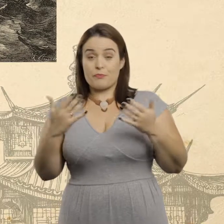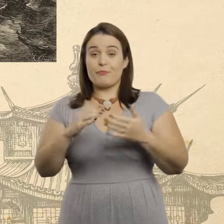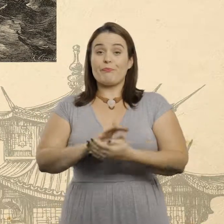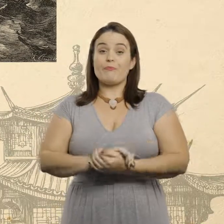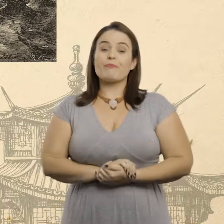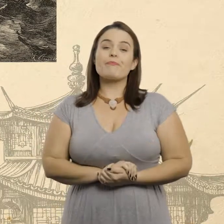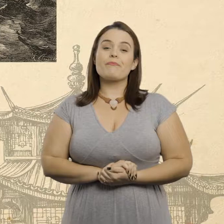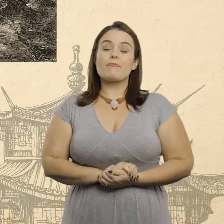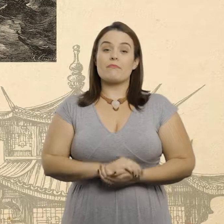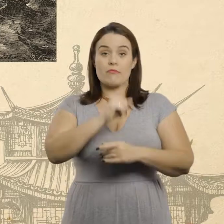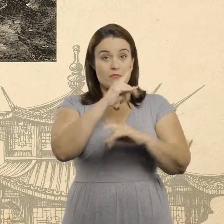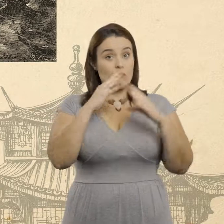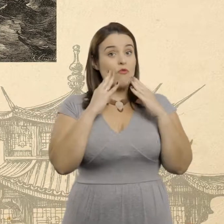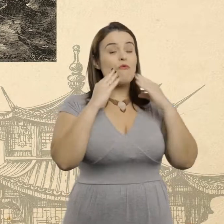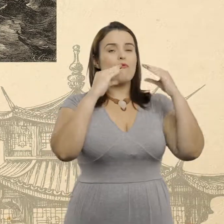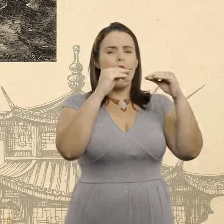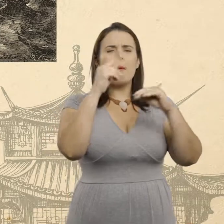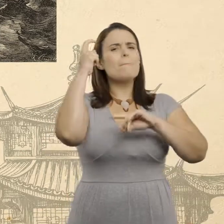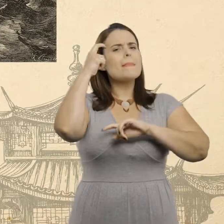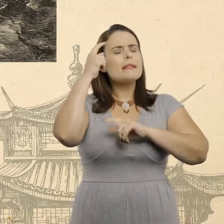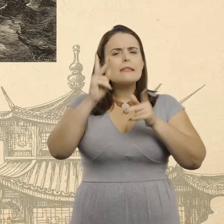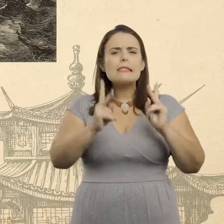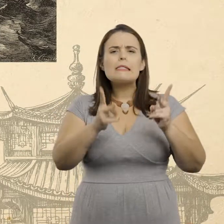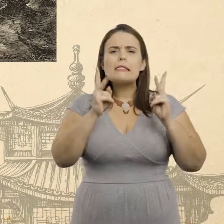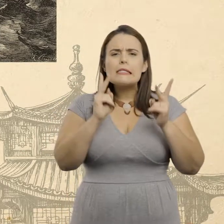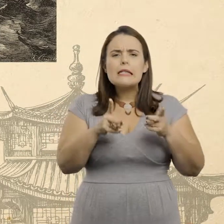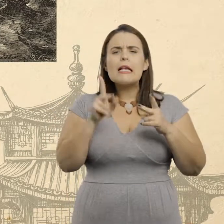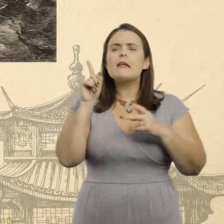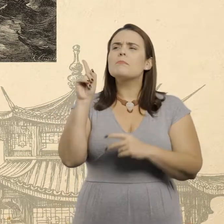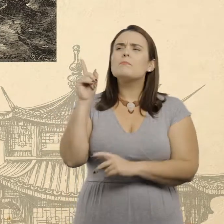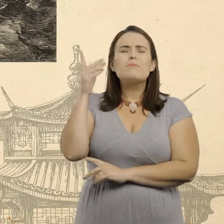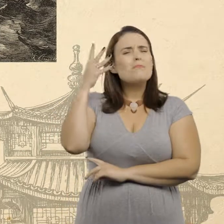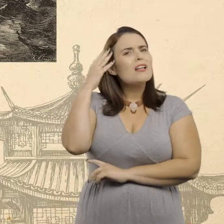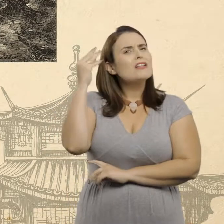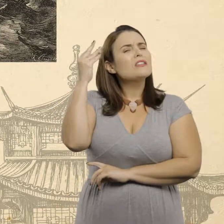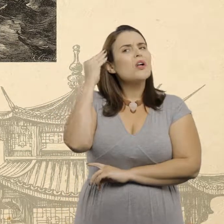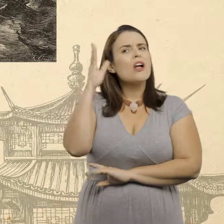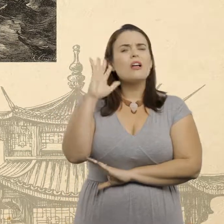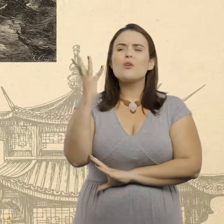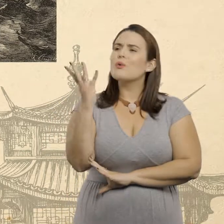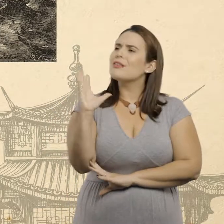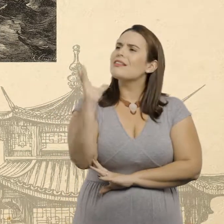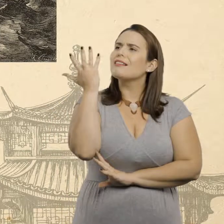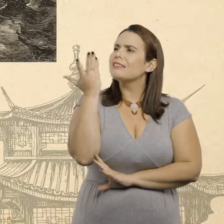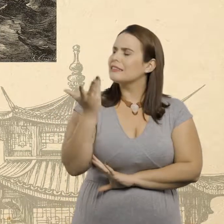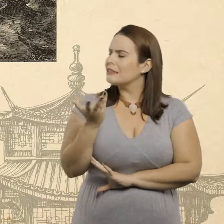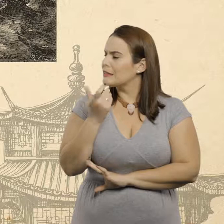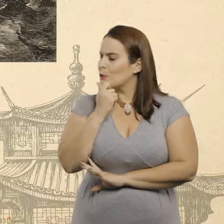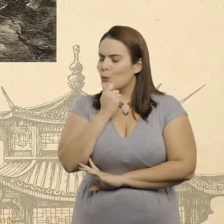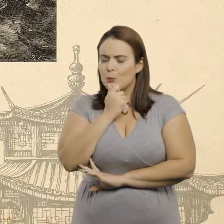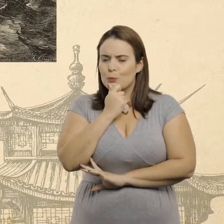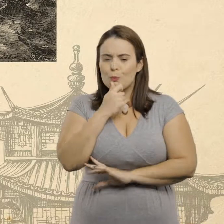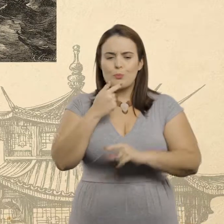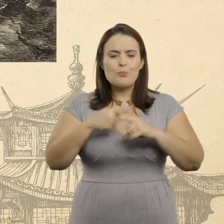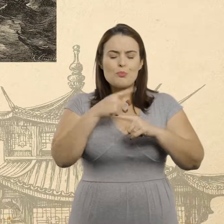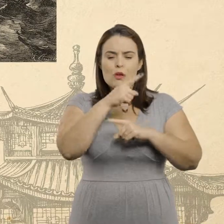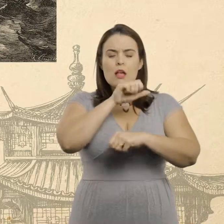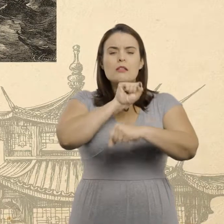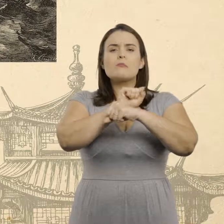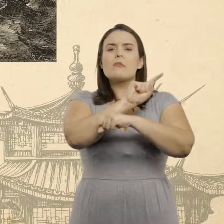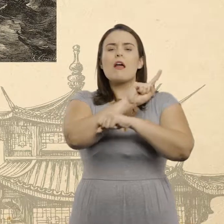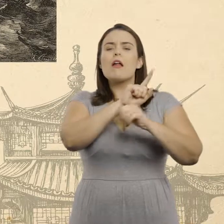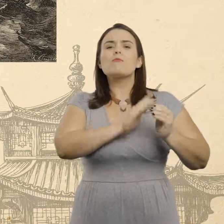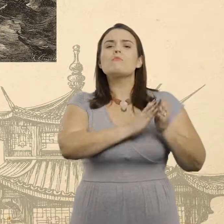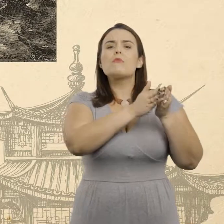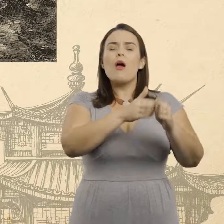com tantos acontecimentos, o Sr. Fogg não deixava de pensar em Passepartout. O que será que aconteceu com ele? Por que não